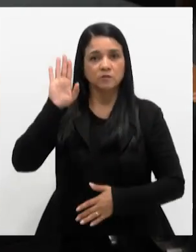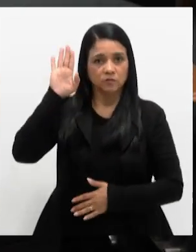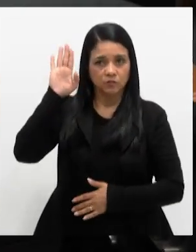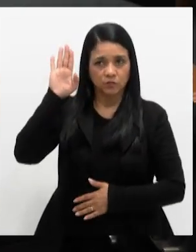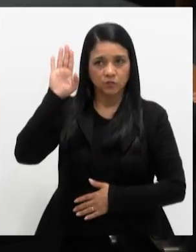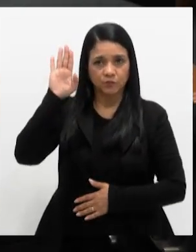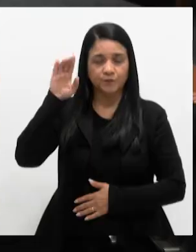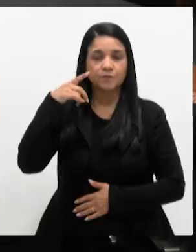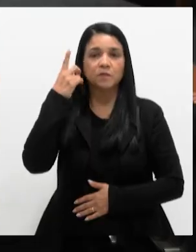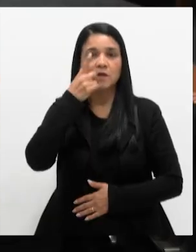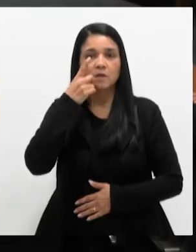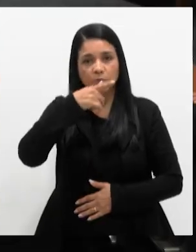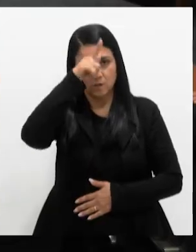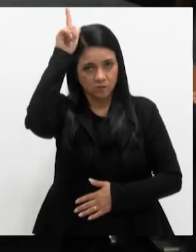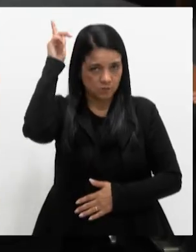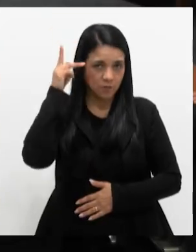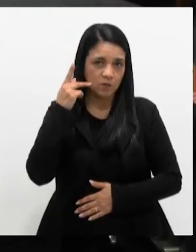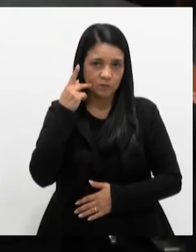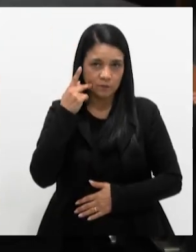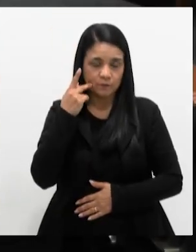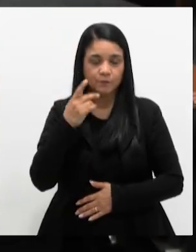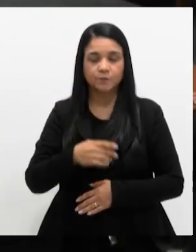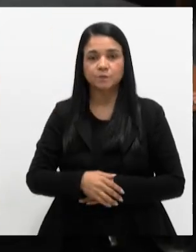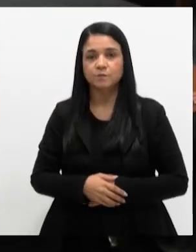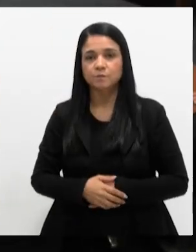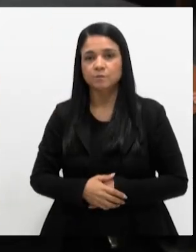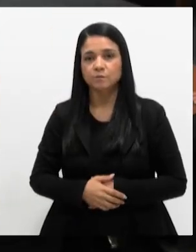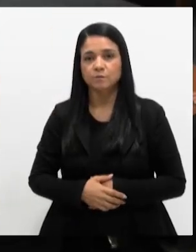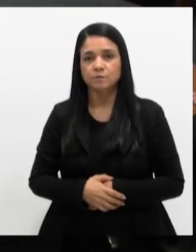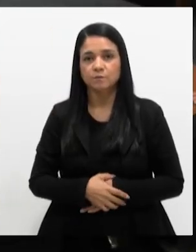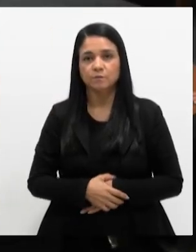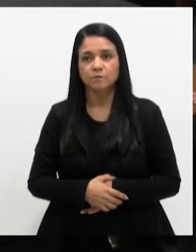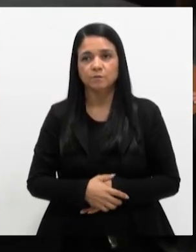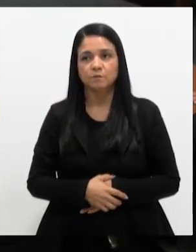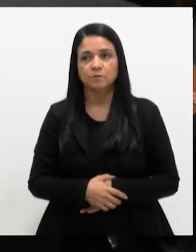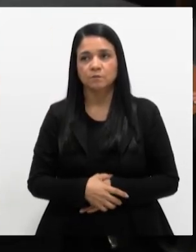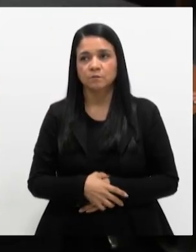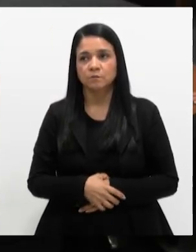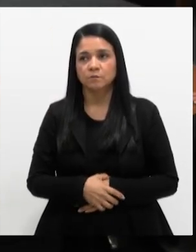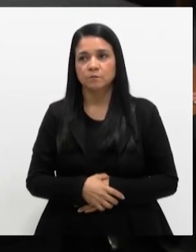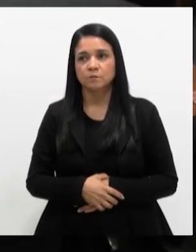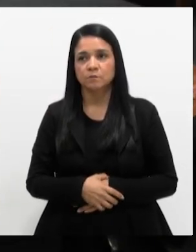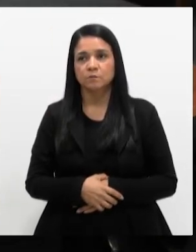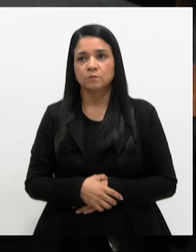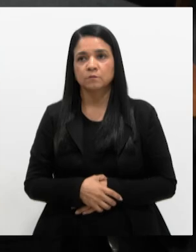Deputado Luiz Paulo, por favor.